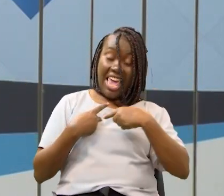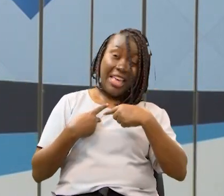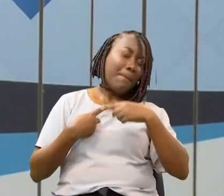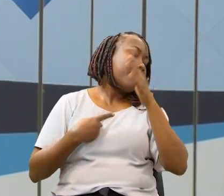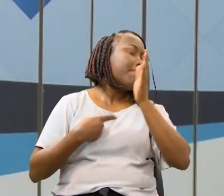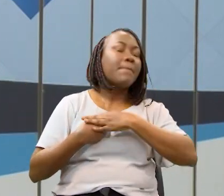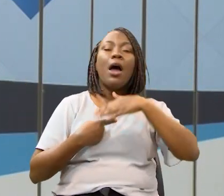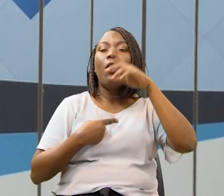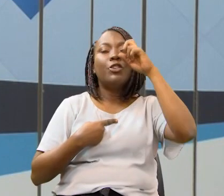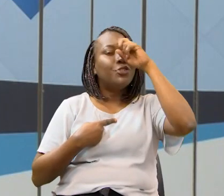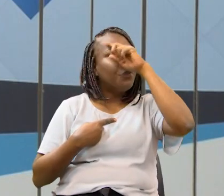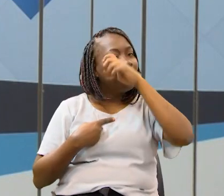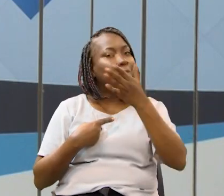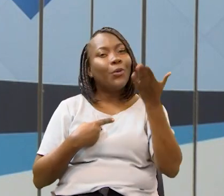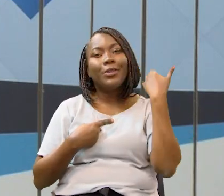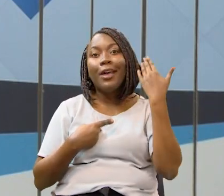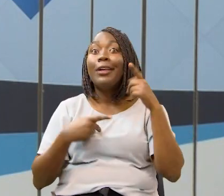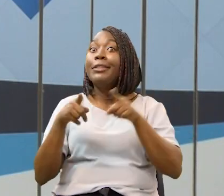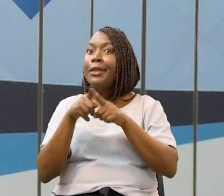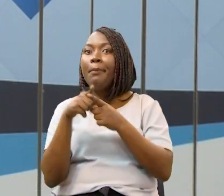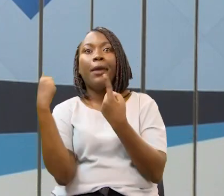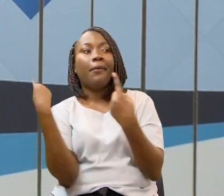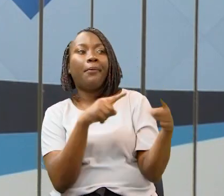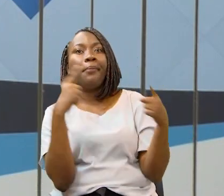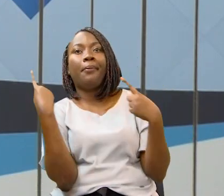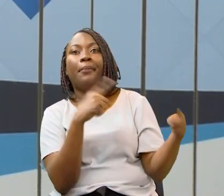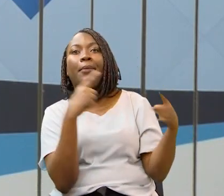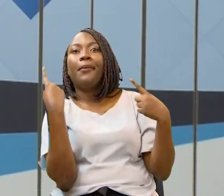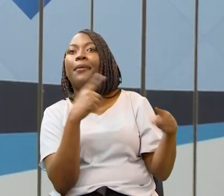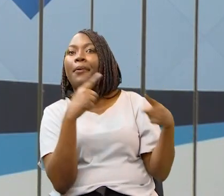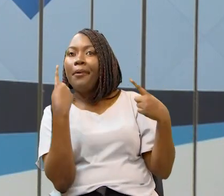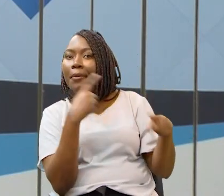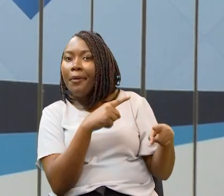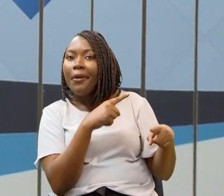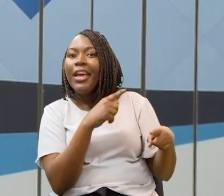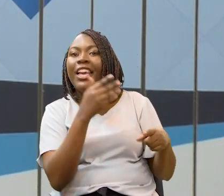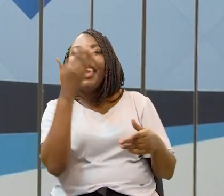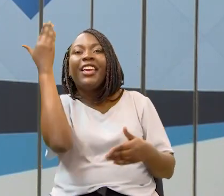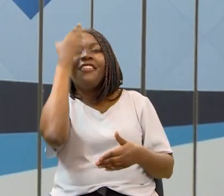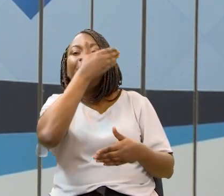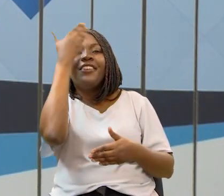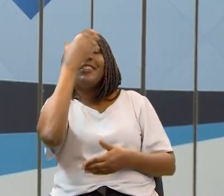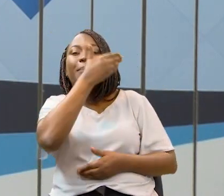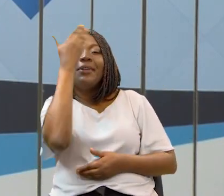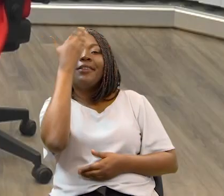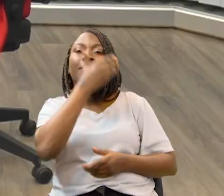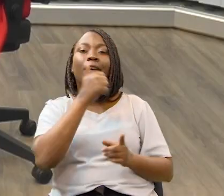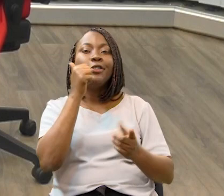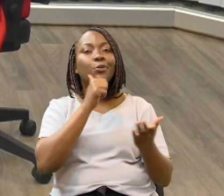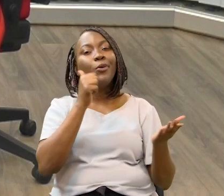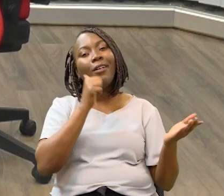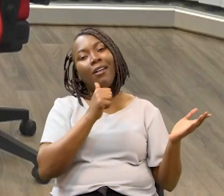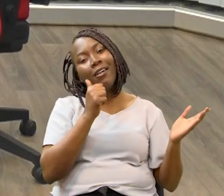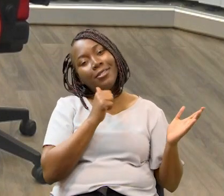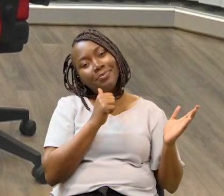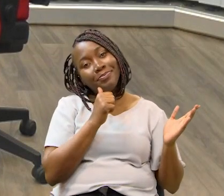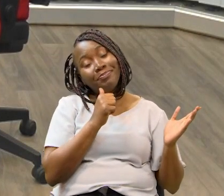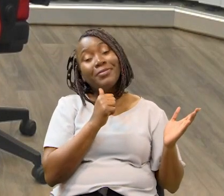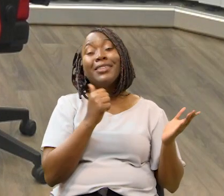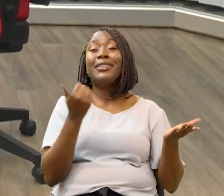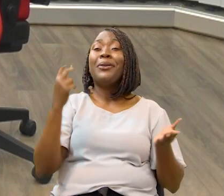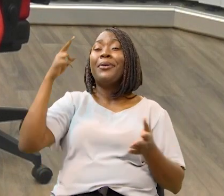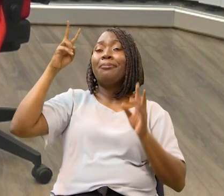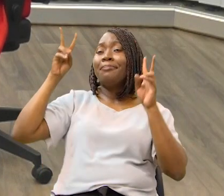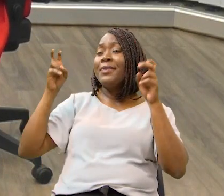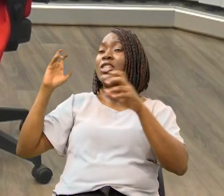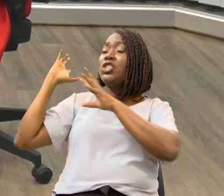maior dificuldade e, obviamente, a retaliação, né? E a invisibilidade de nós mulheres. Então, toda essa